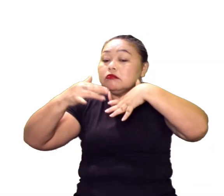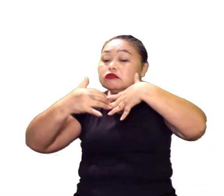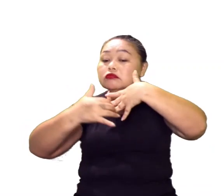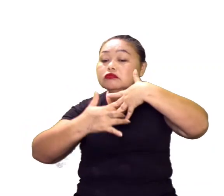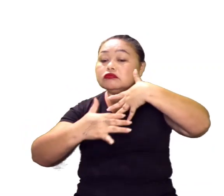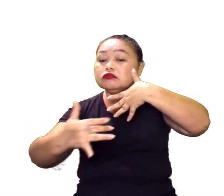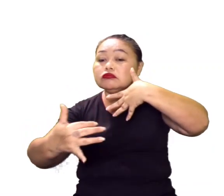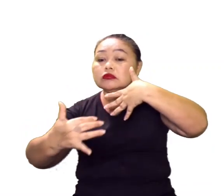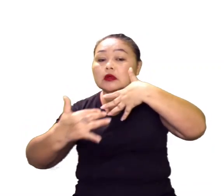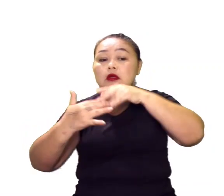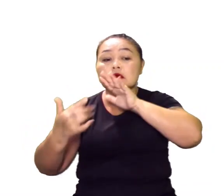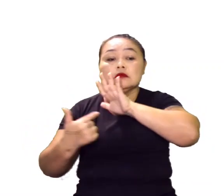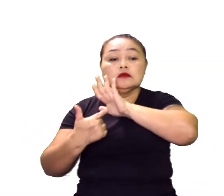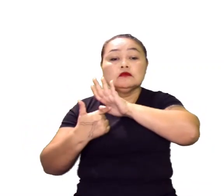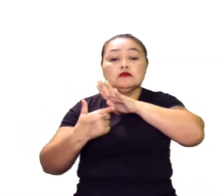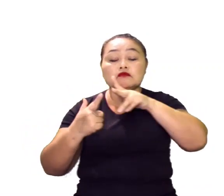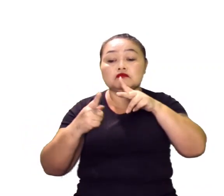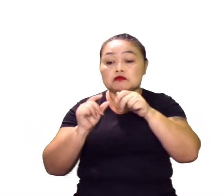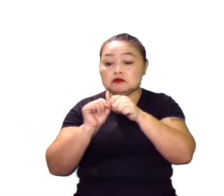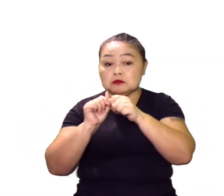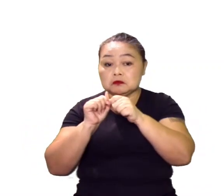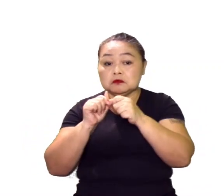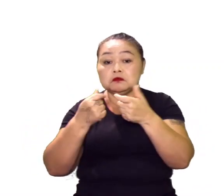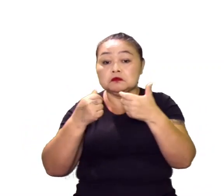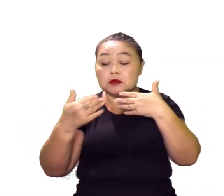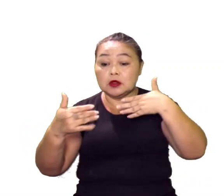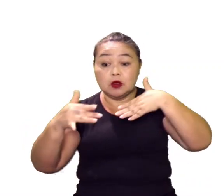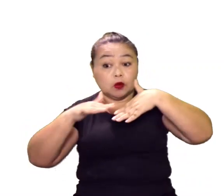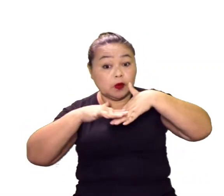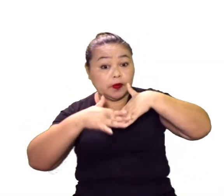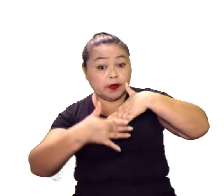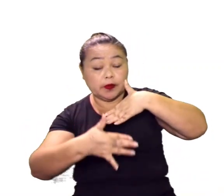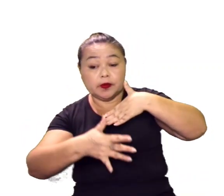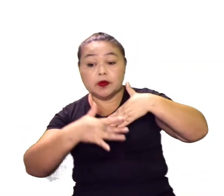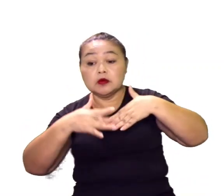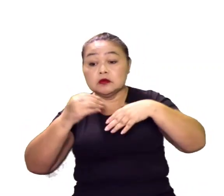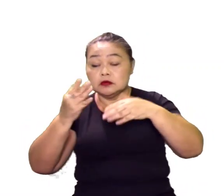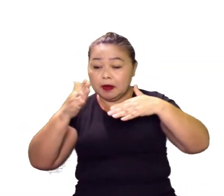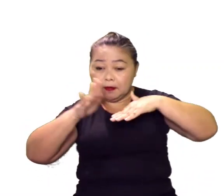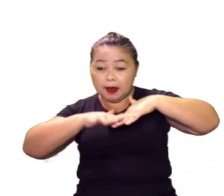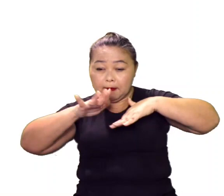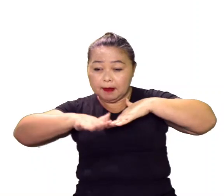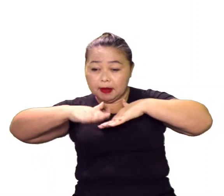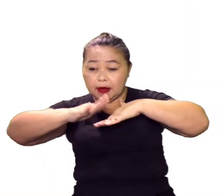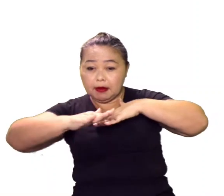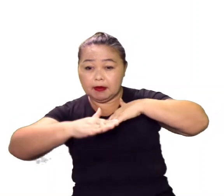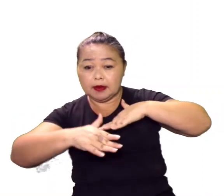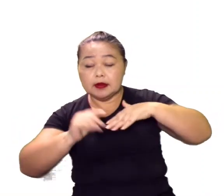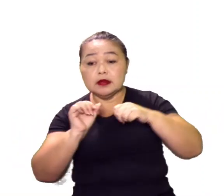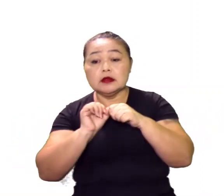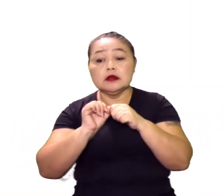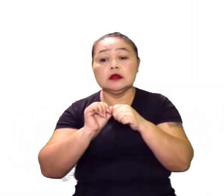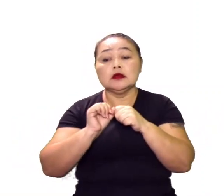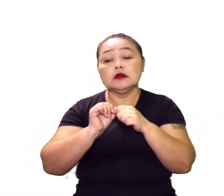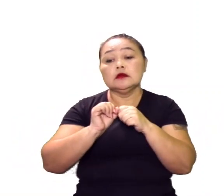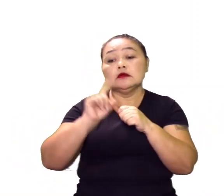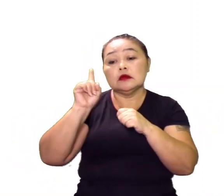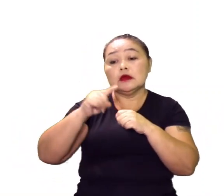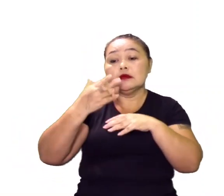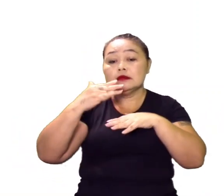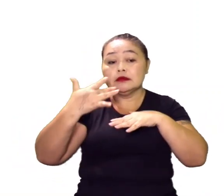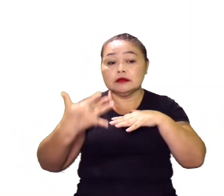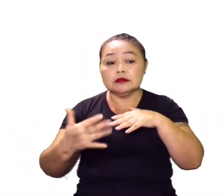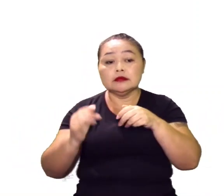drenados, apresentam resistência ao processo erosivo, né? Claro que são um solo bem compactados e geralmente